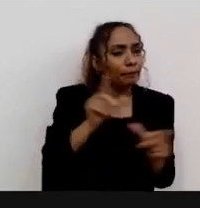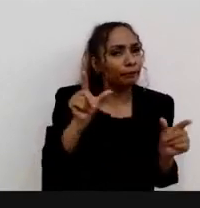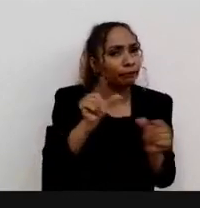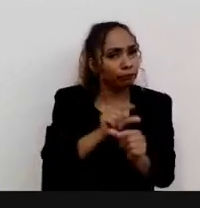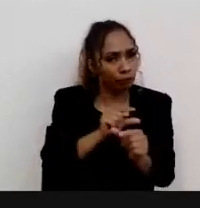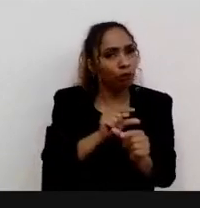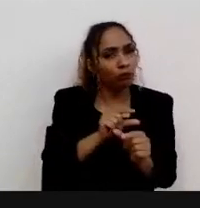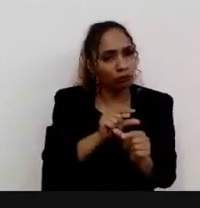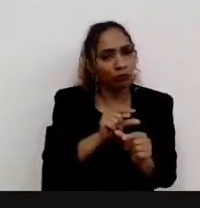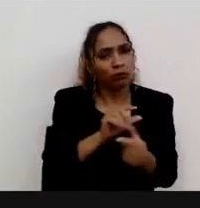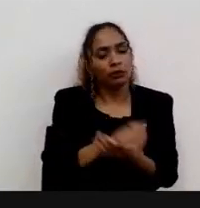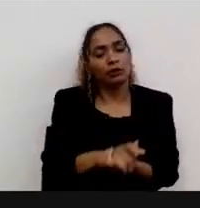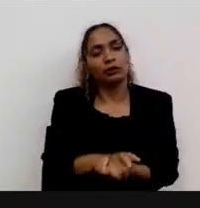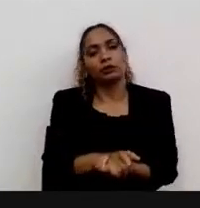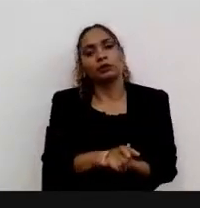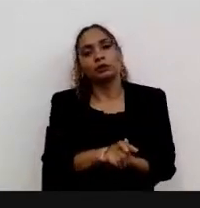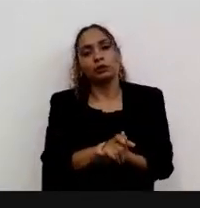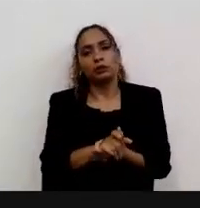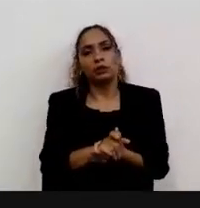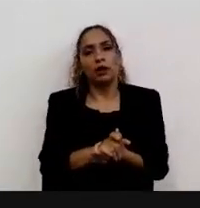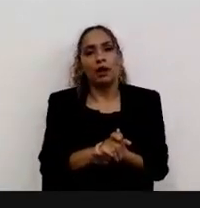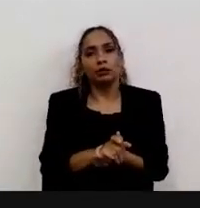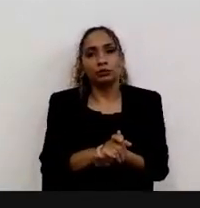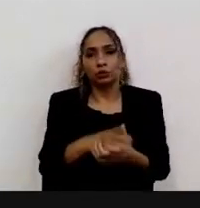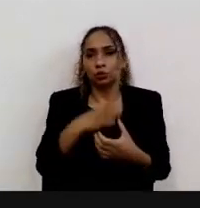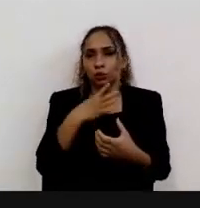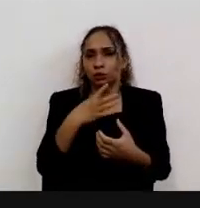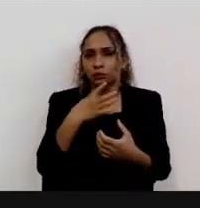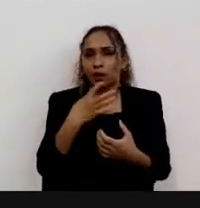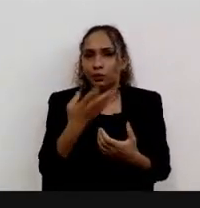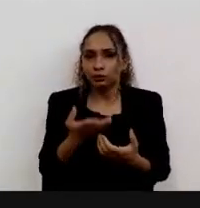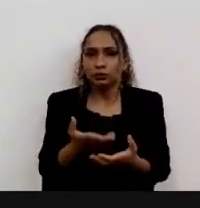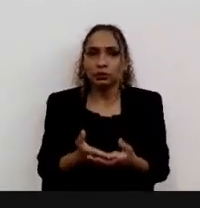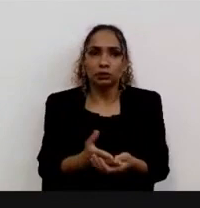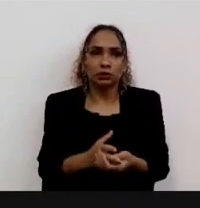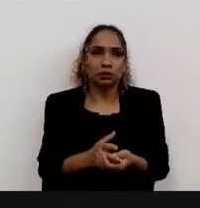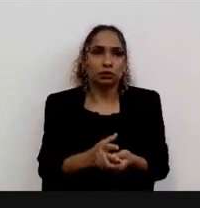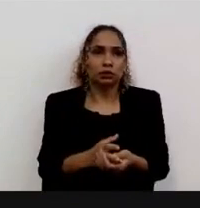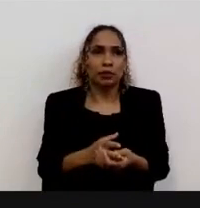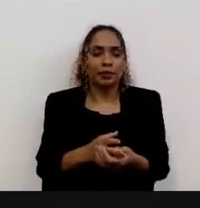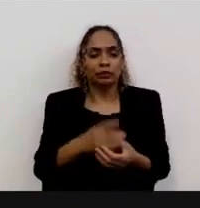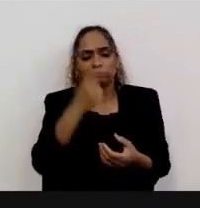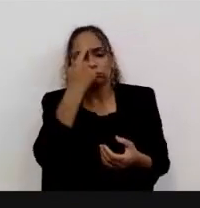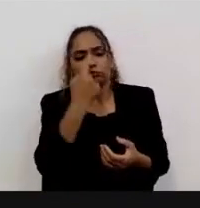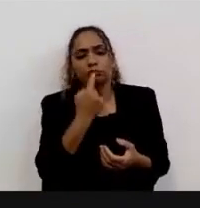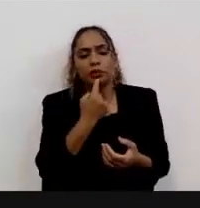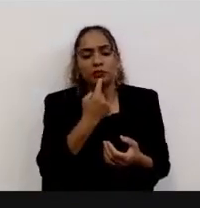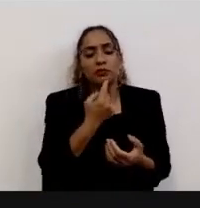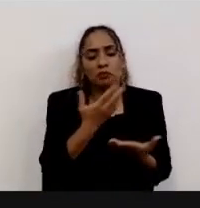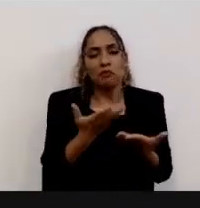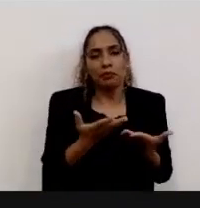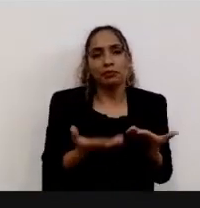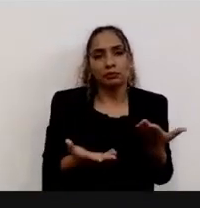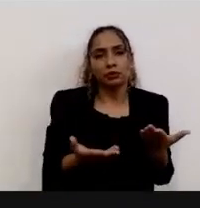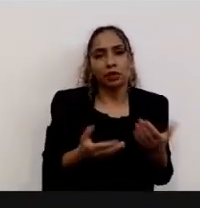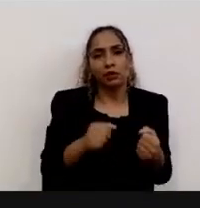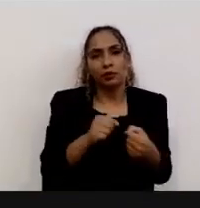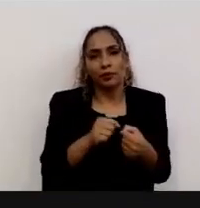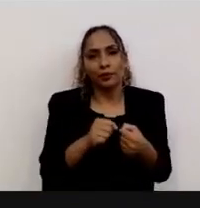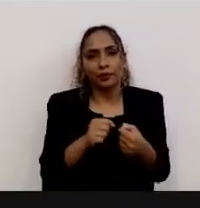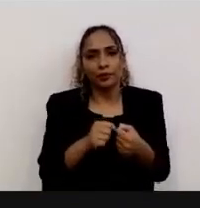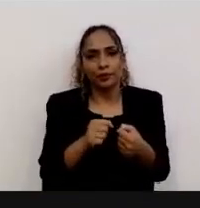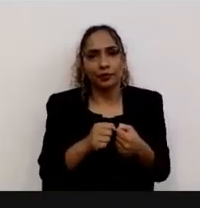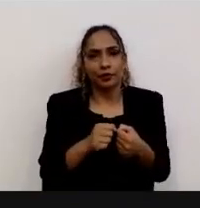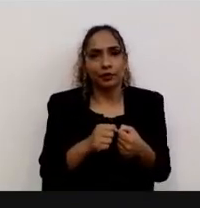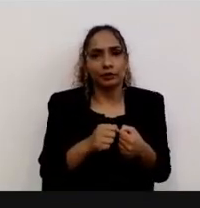pouco acesso, né, a esse tipo de conhecimento digamos assim. Eu acho que está até pelo perfil, né, que foi feito pelo